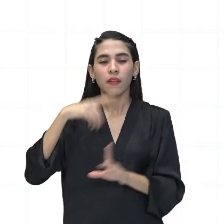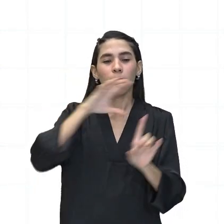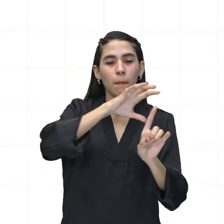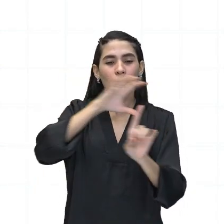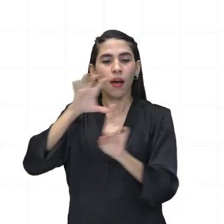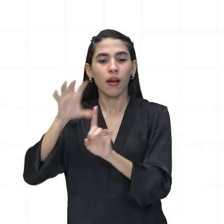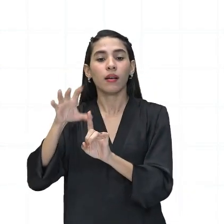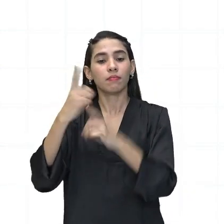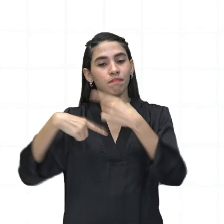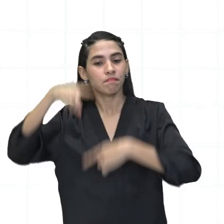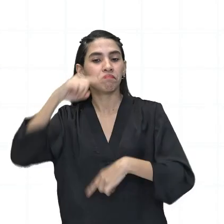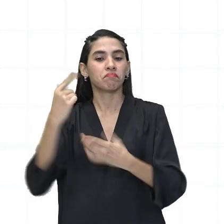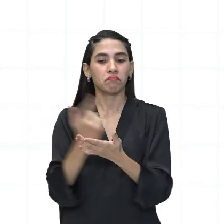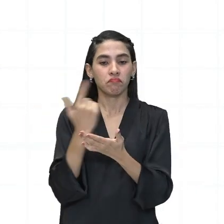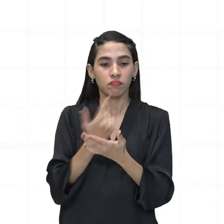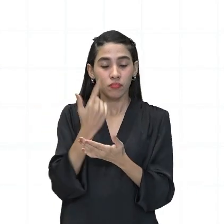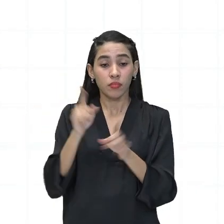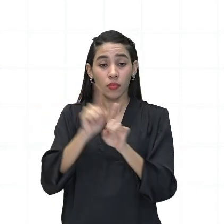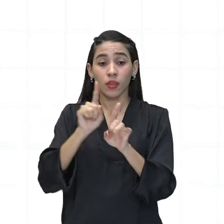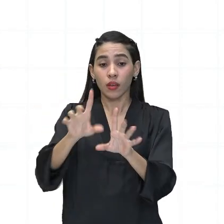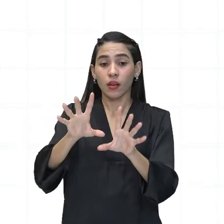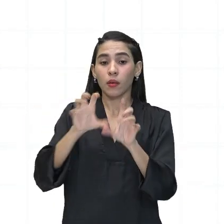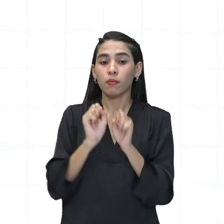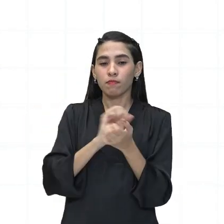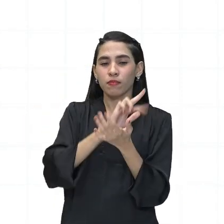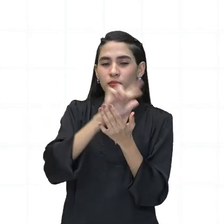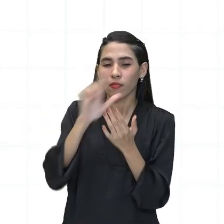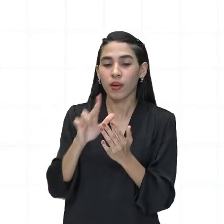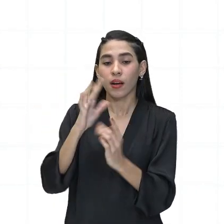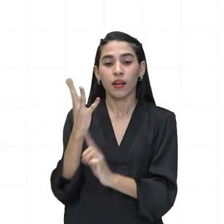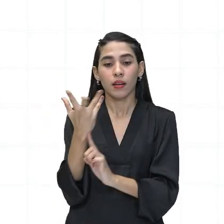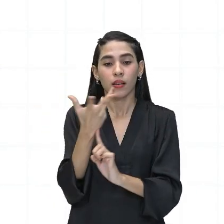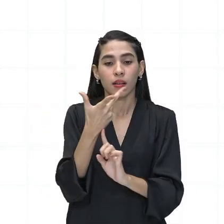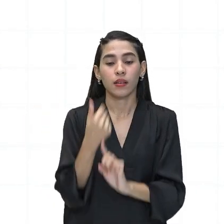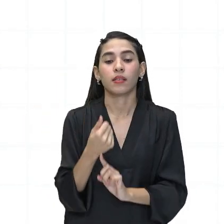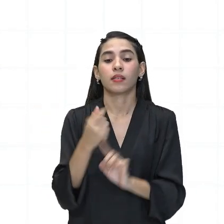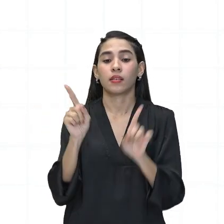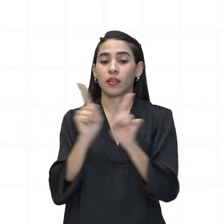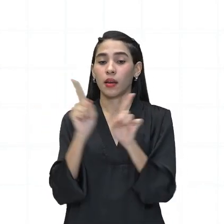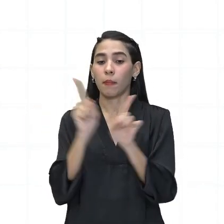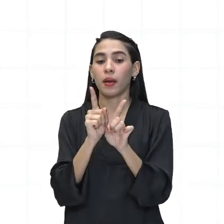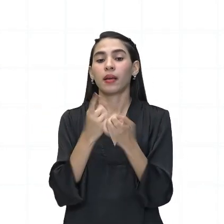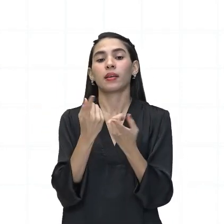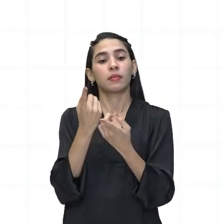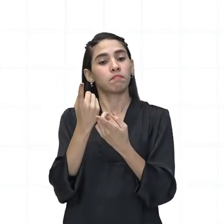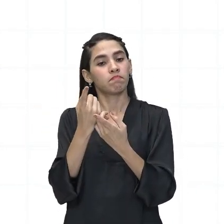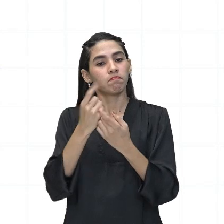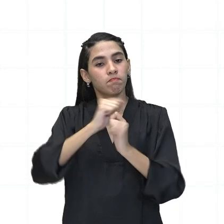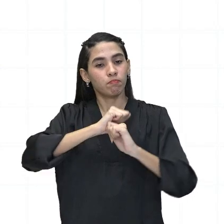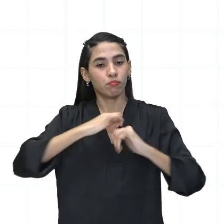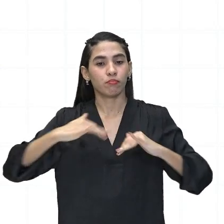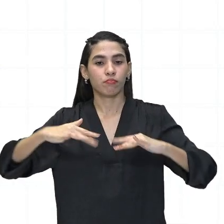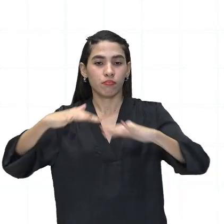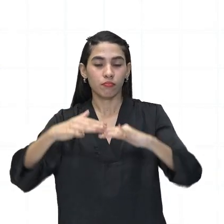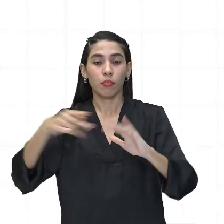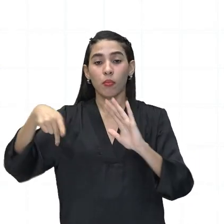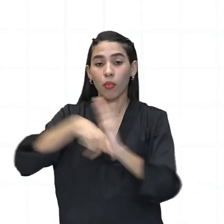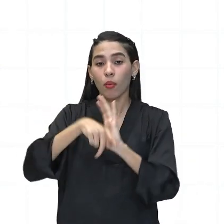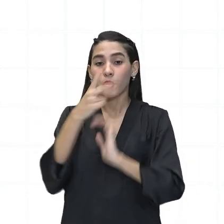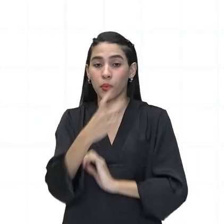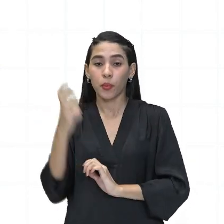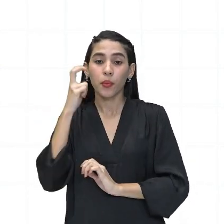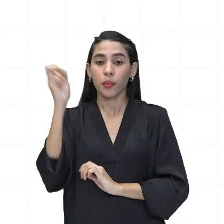obra, que incorporou diversas inovações artísticas, introduzindo novos